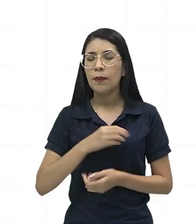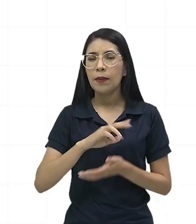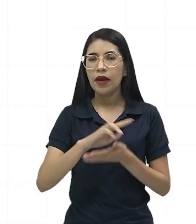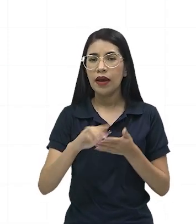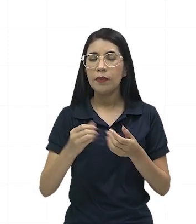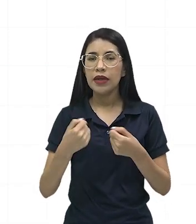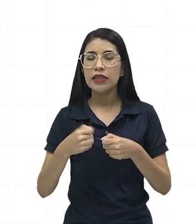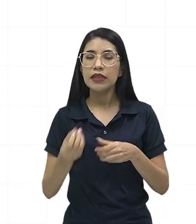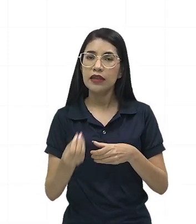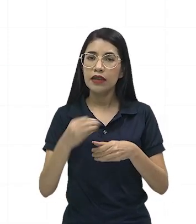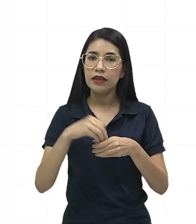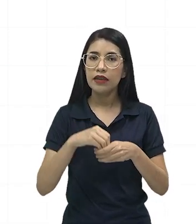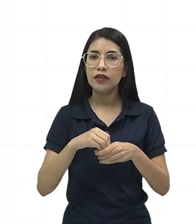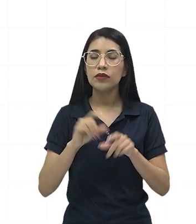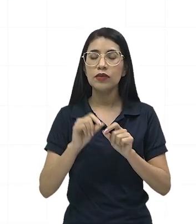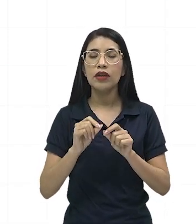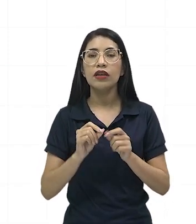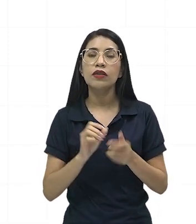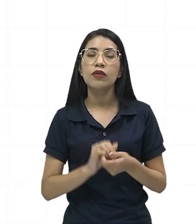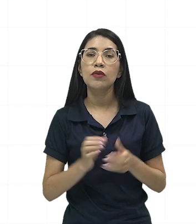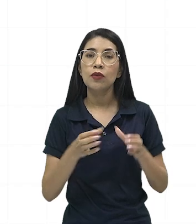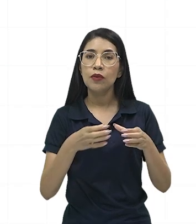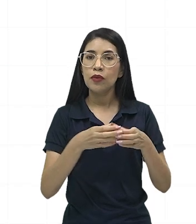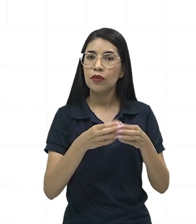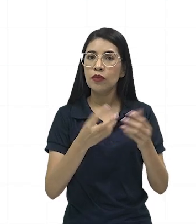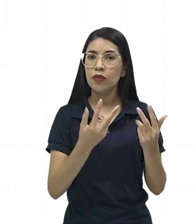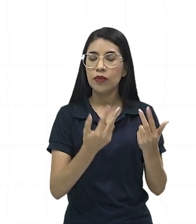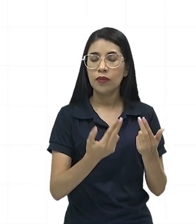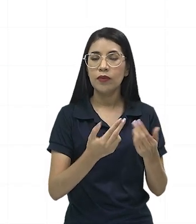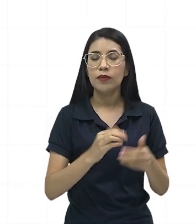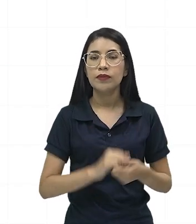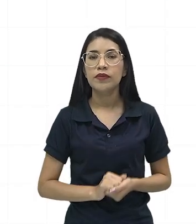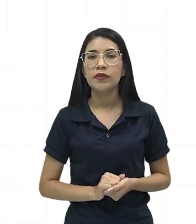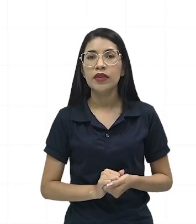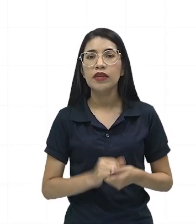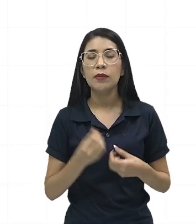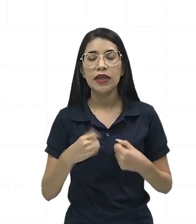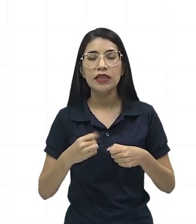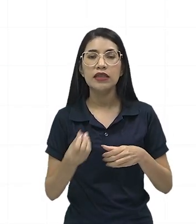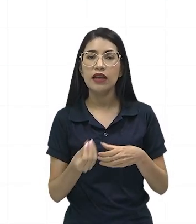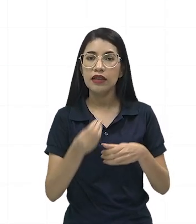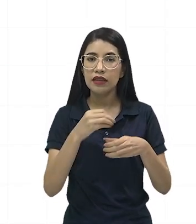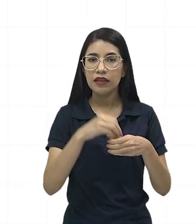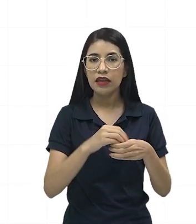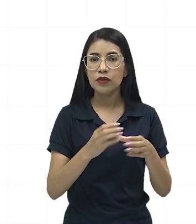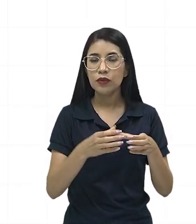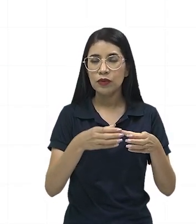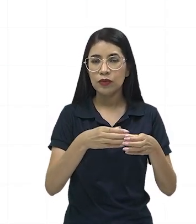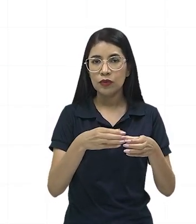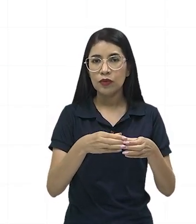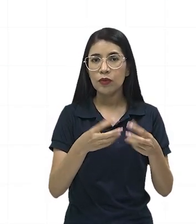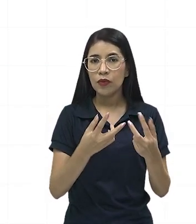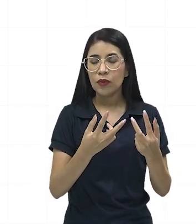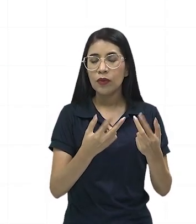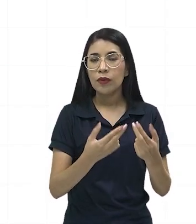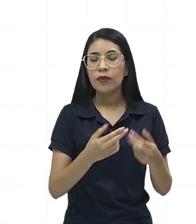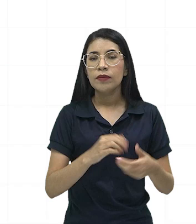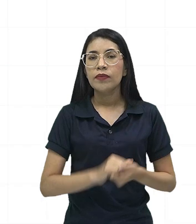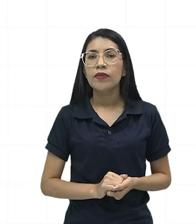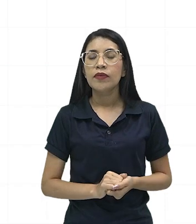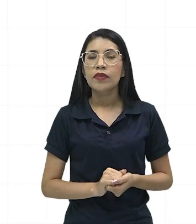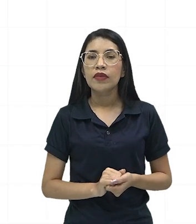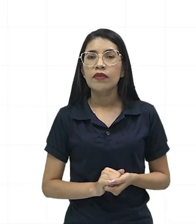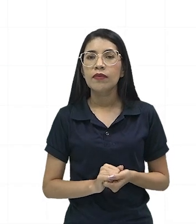fazer parte de uma mesma população. Então, esses organismos têm que estar na mesma população, que em